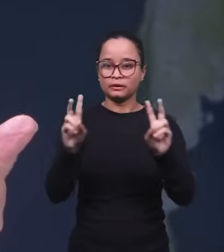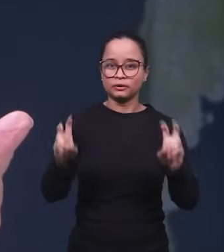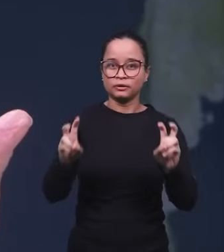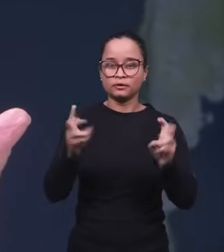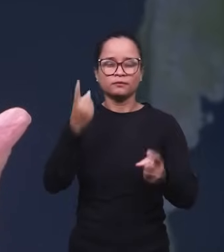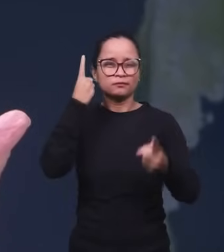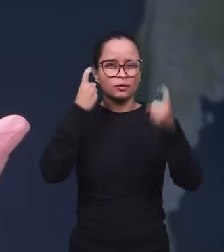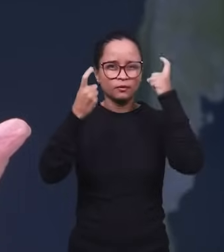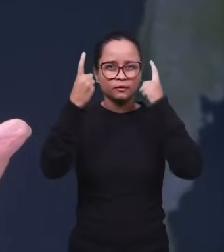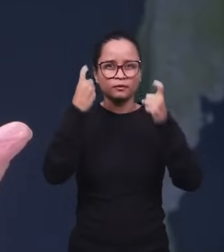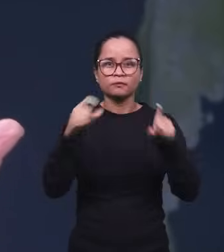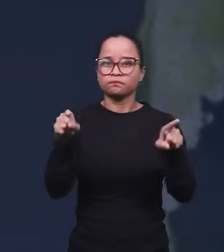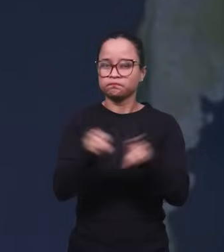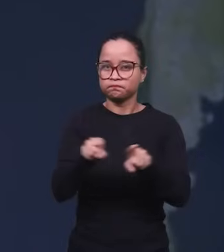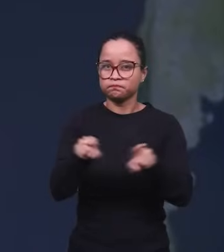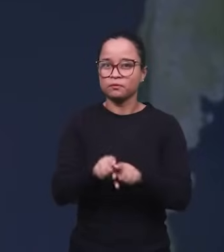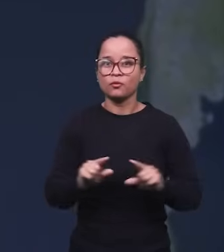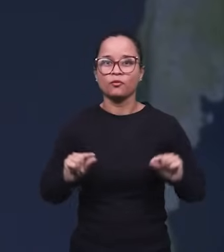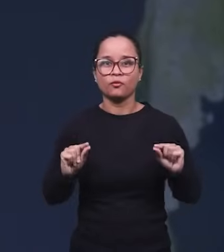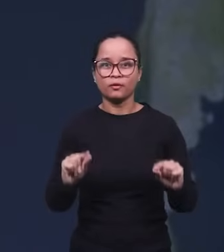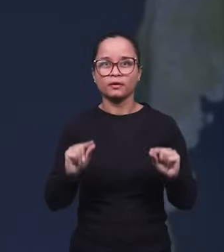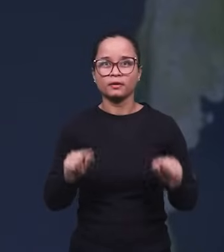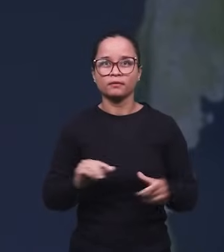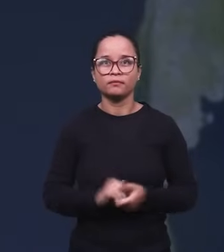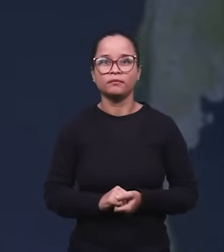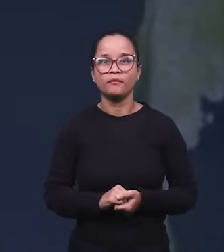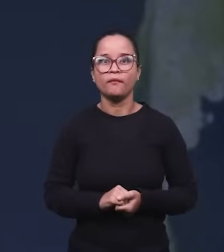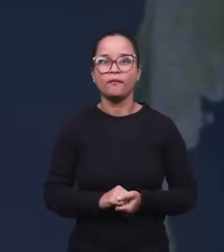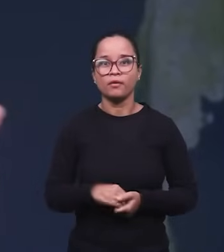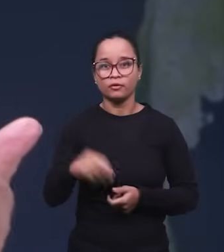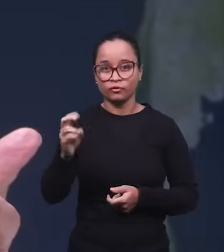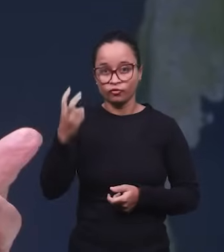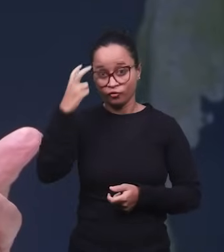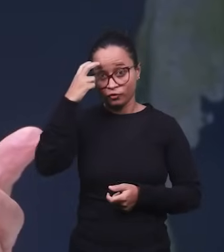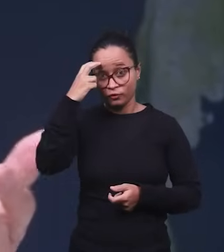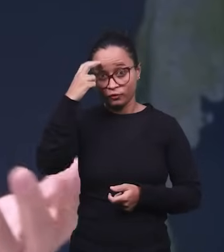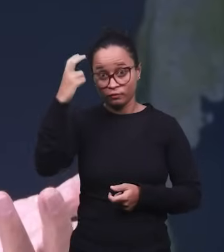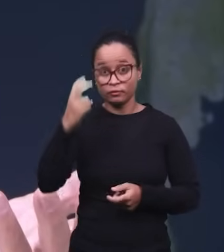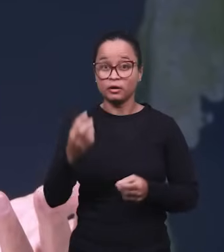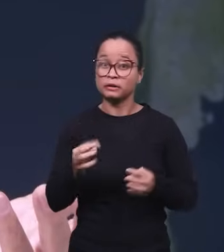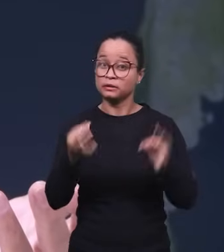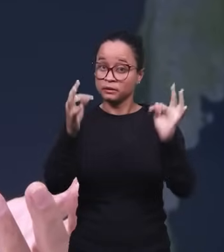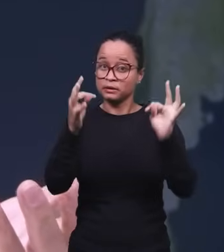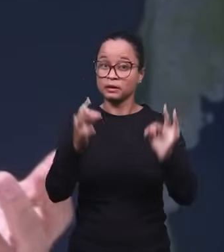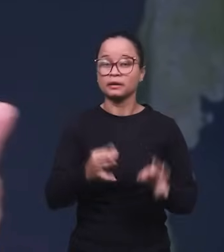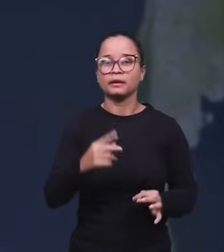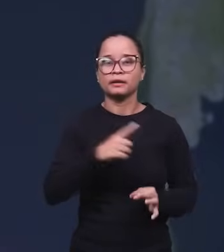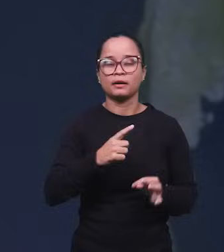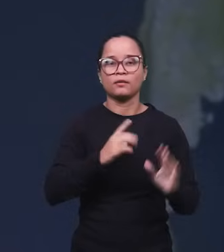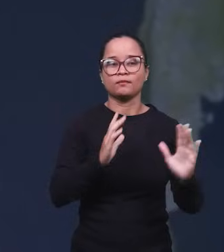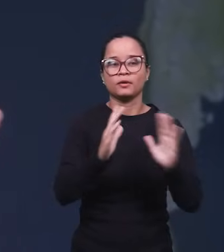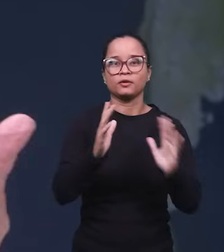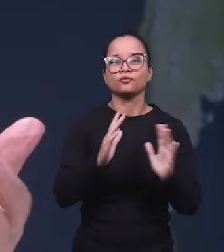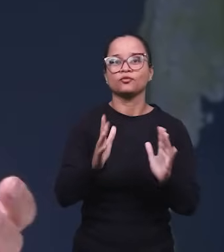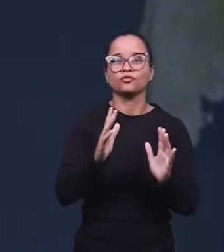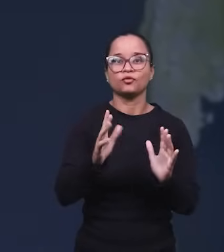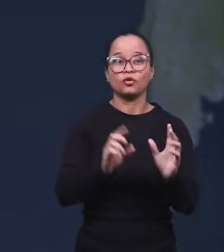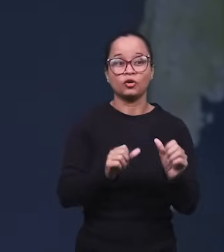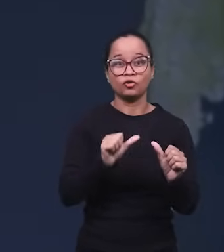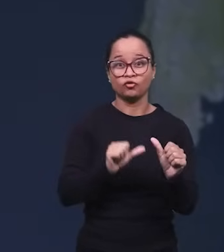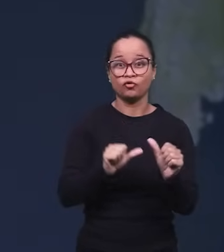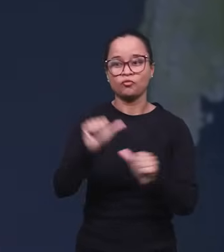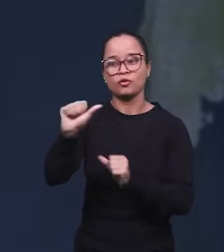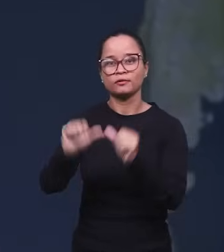em termos de preocupação disso aí, de colocar isso a nível de inteligência artificial. Nós estamos numa fase de transição para